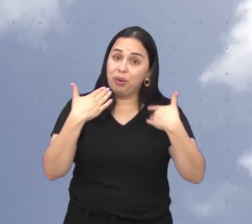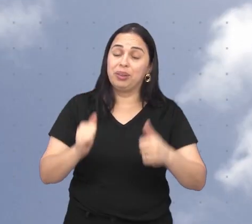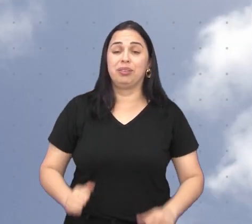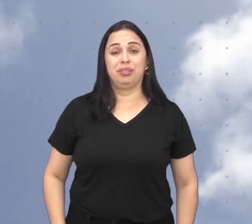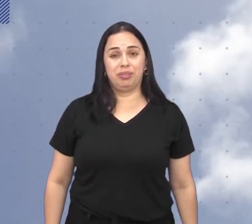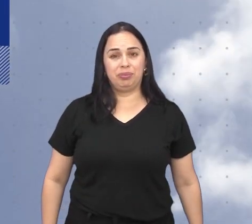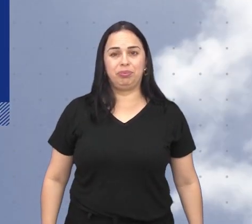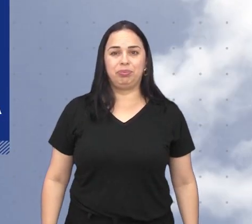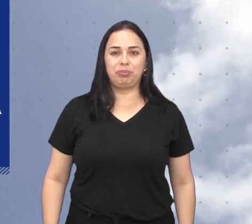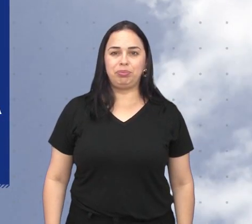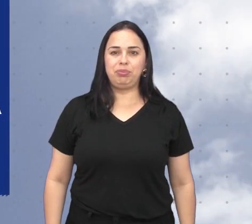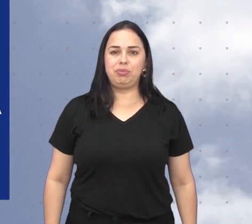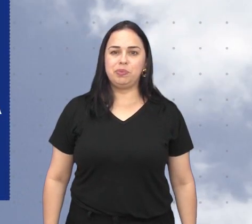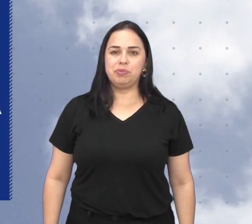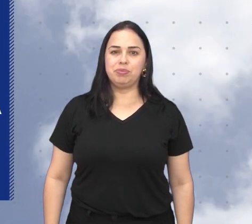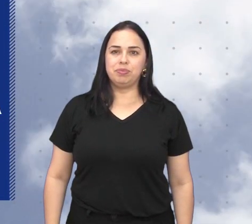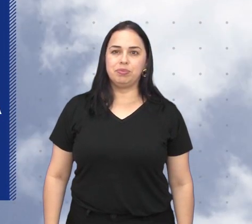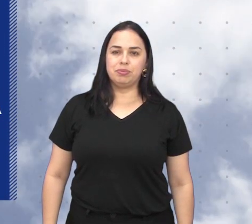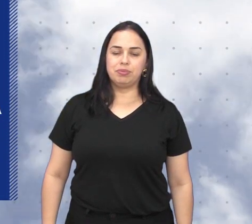viu?